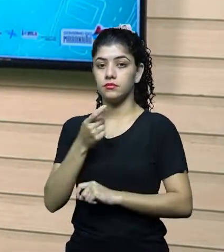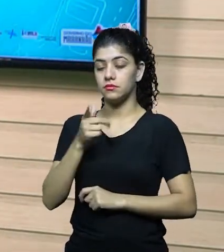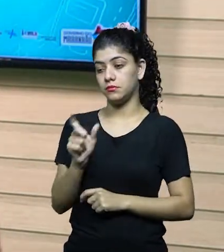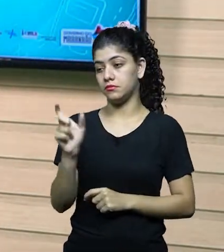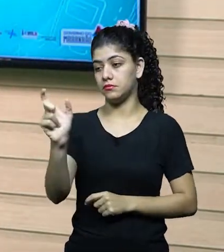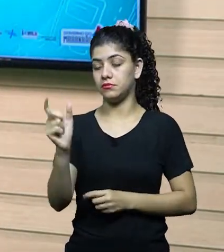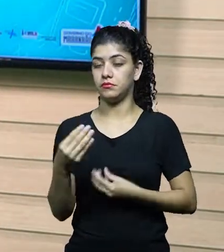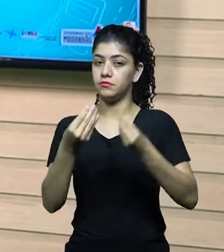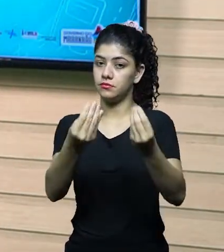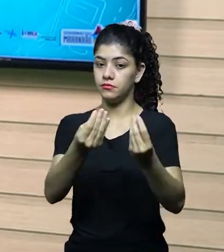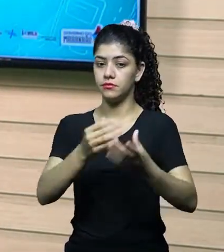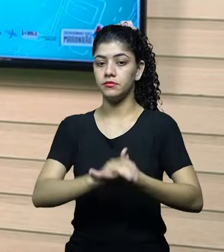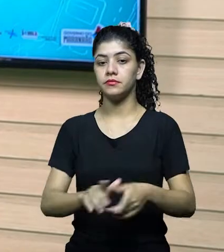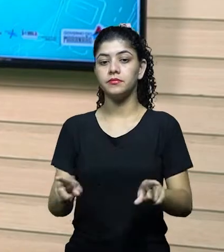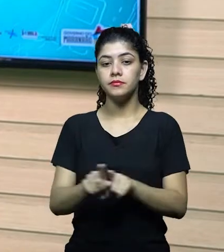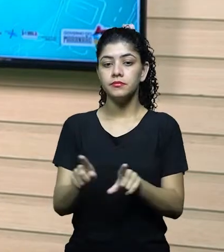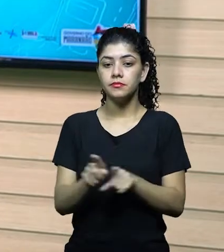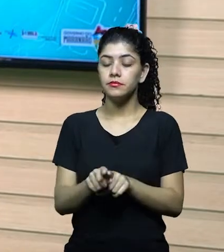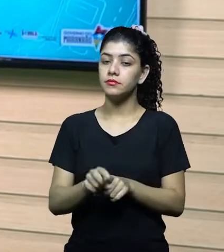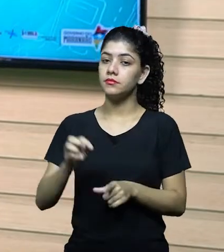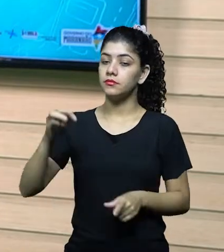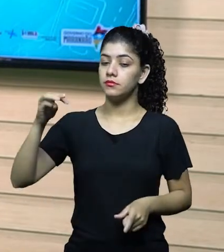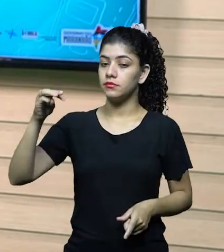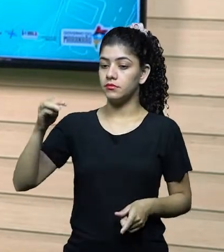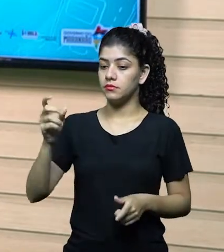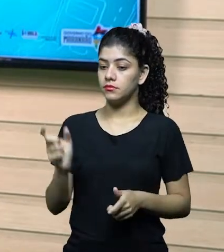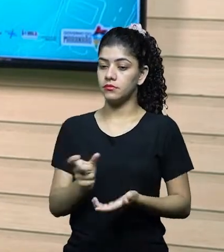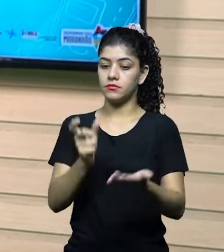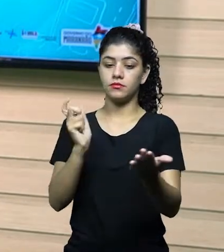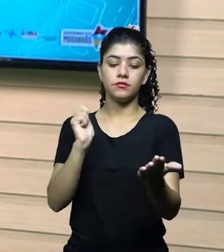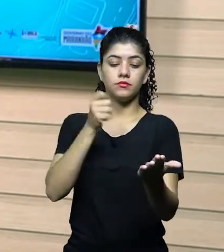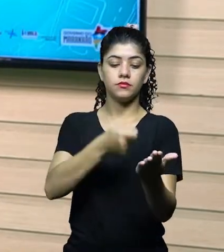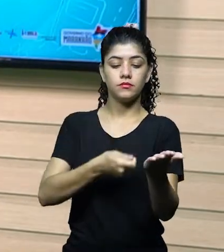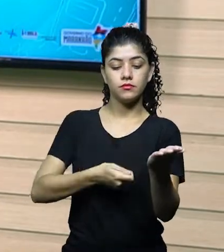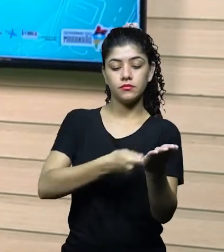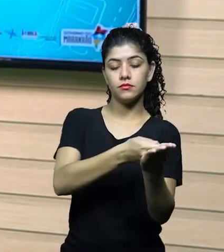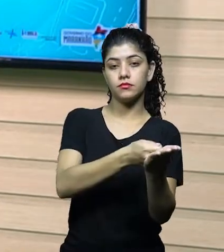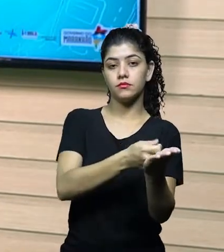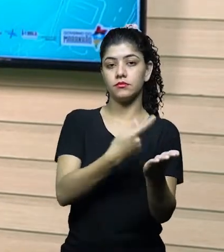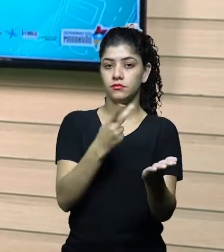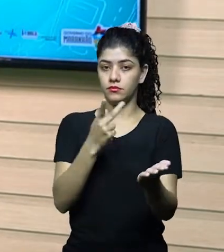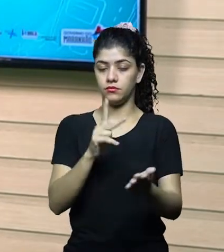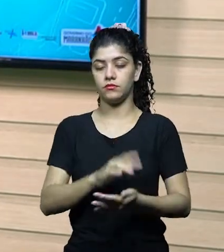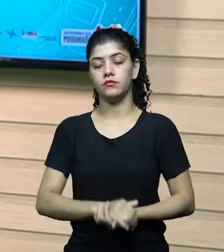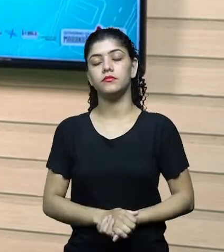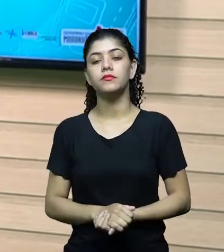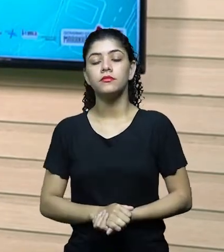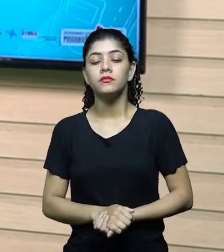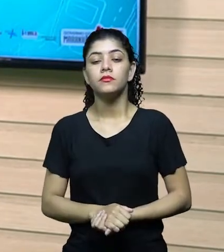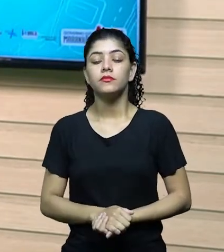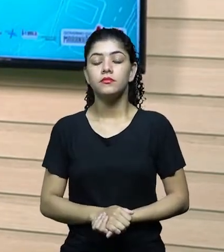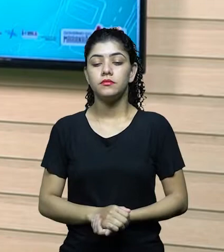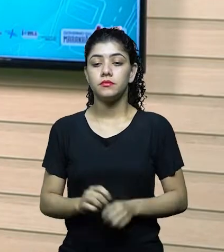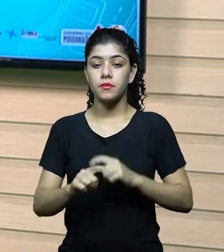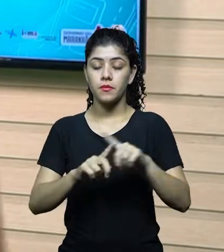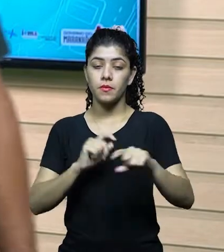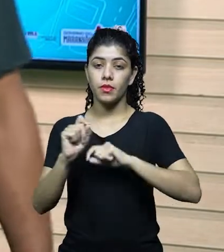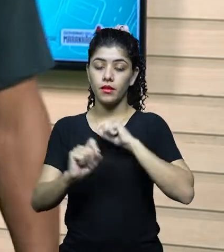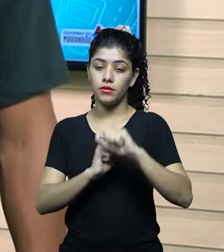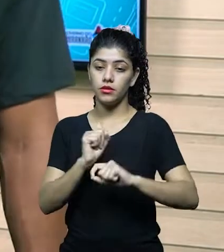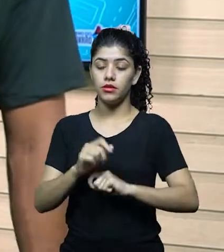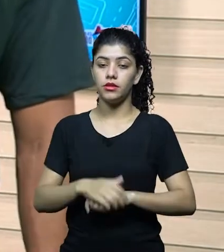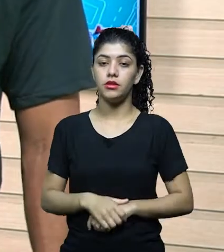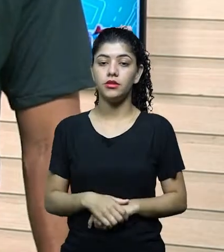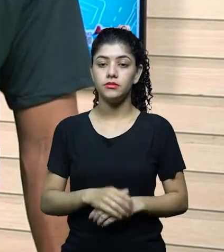dá um cartão de crédito e uma máquina de cartão, para você fazer as operações de venda na maquininha de cartão. Só que essa máquina